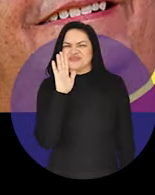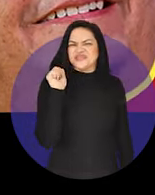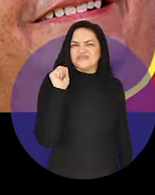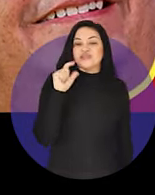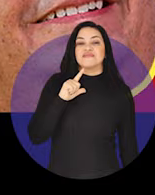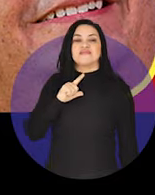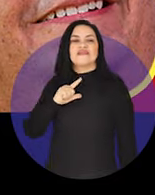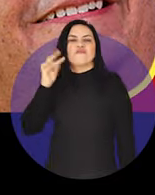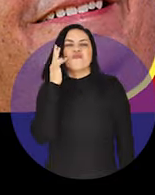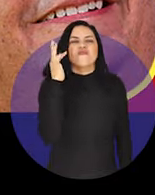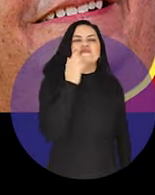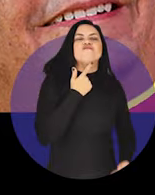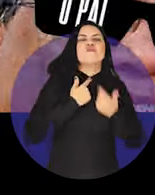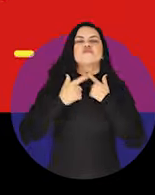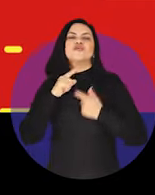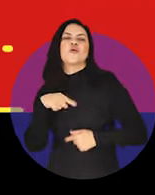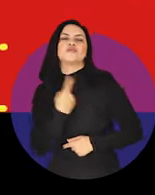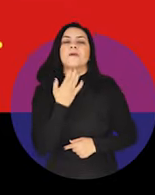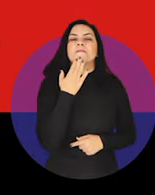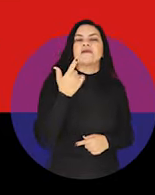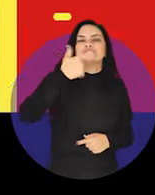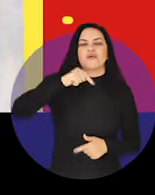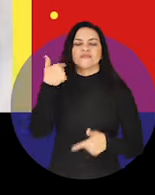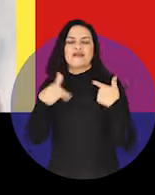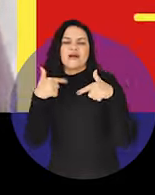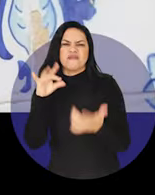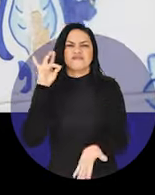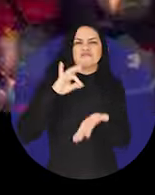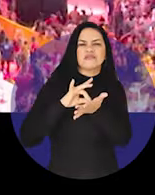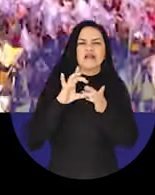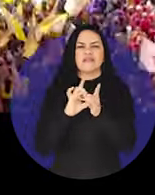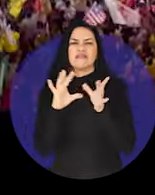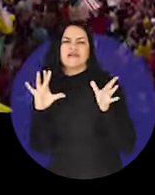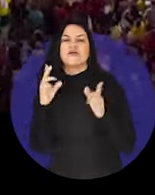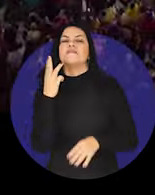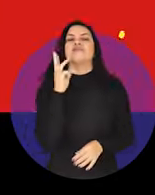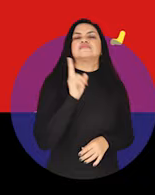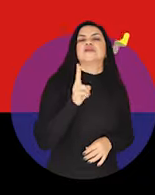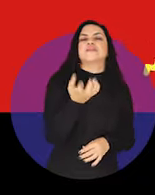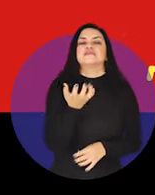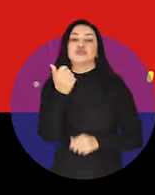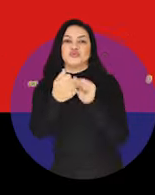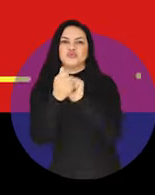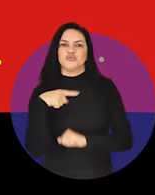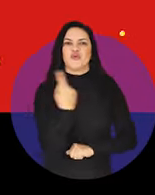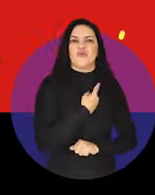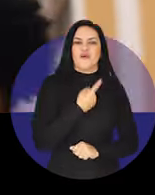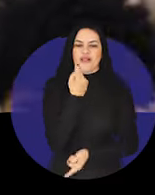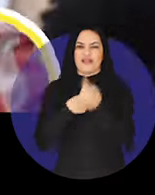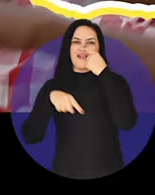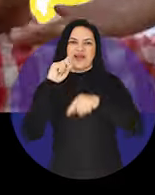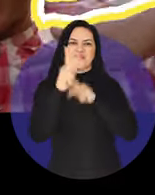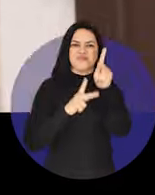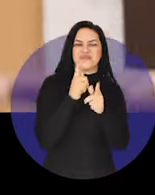Chama! Vem chegando com a vontade da gente que pede bis, com trabalho e verdade, o Maranhão que eu sempre quis. Juntos nós vamos mais longe, fazendo